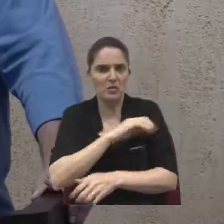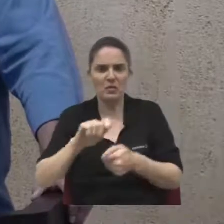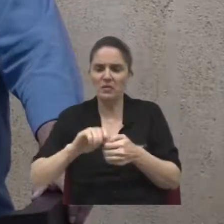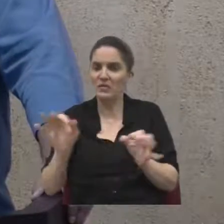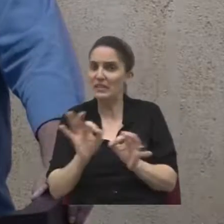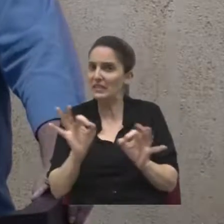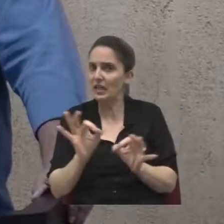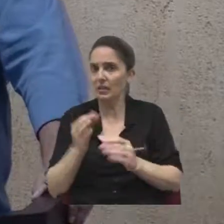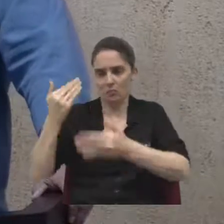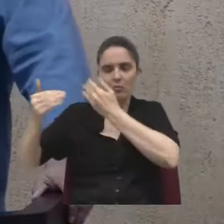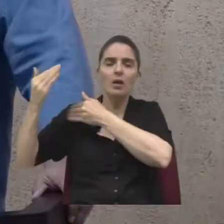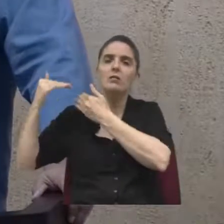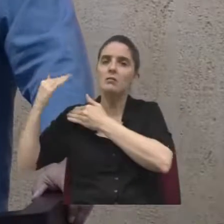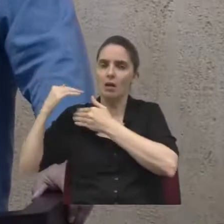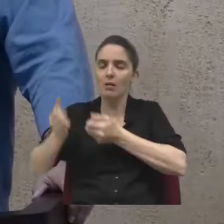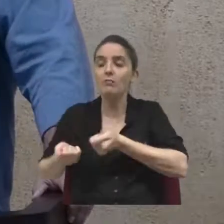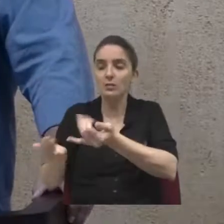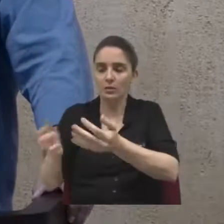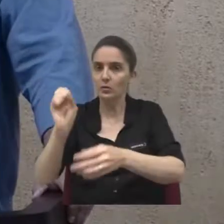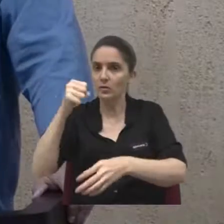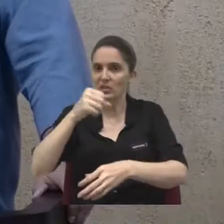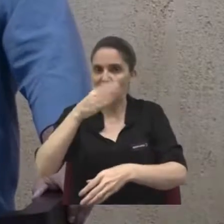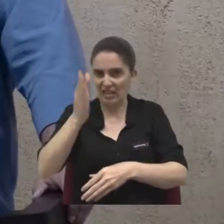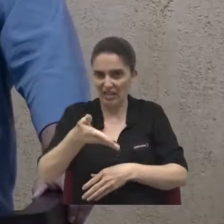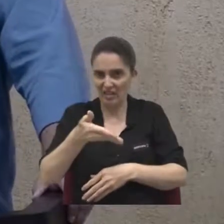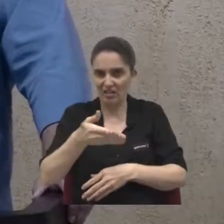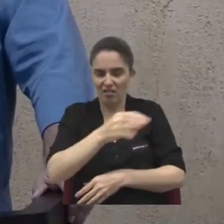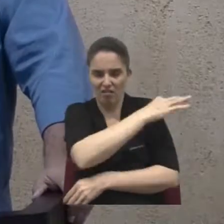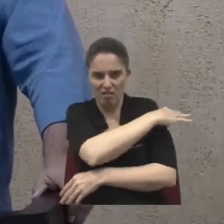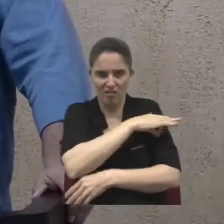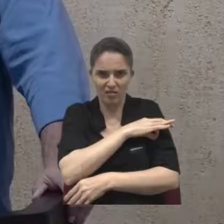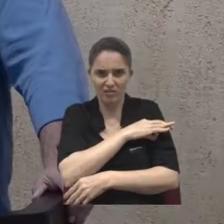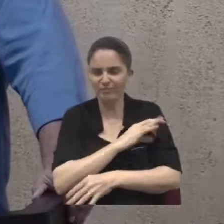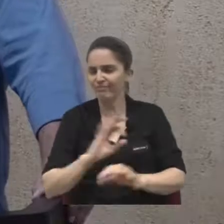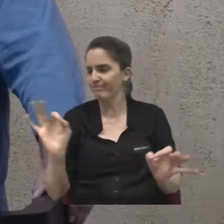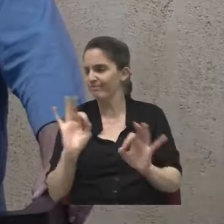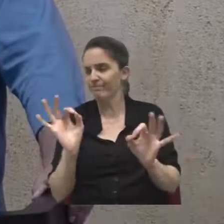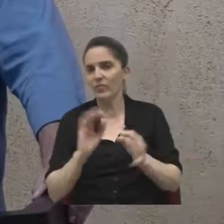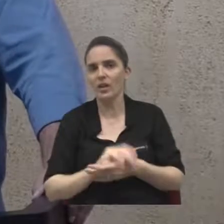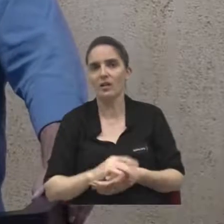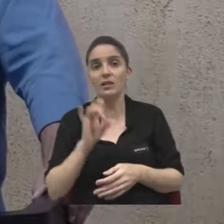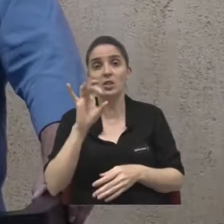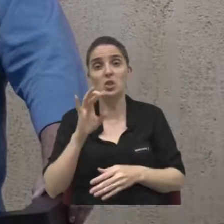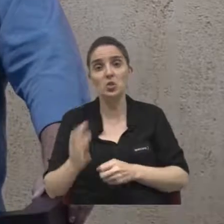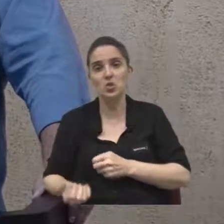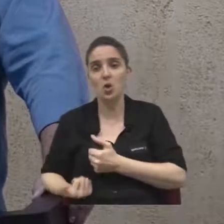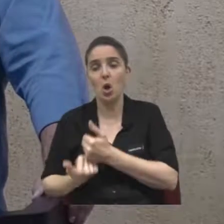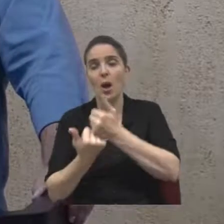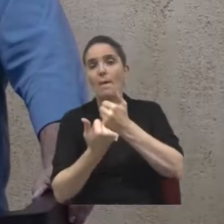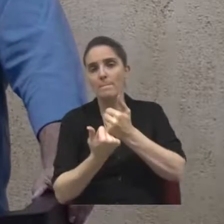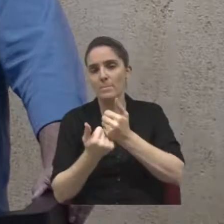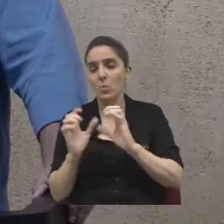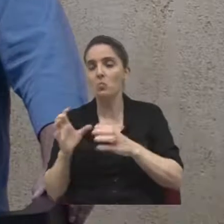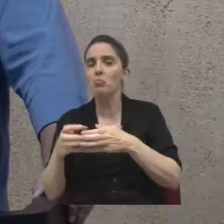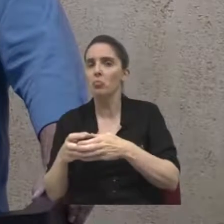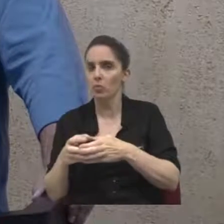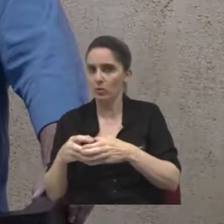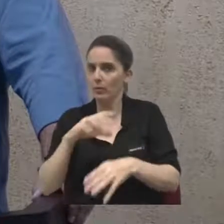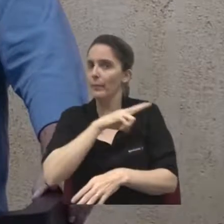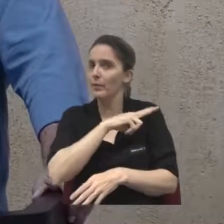Desse governo não fez nada, a não ser apoiar alguns movimentos aí privados de